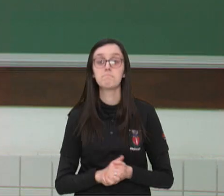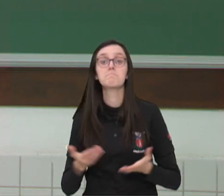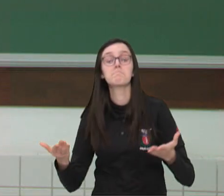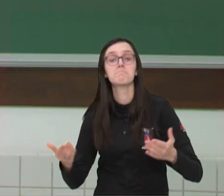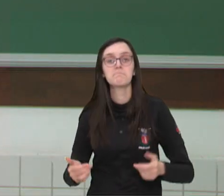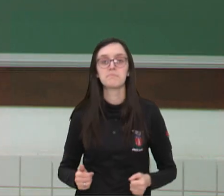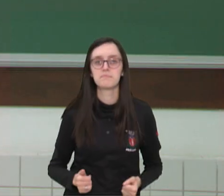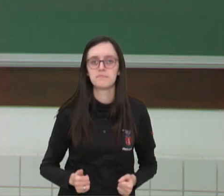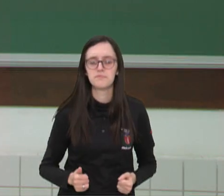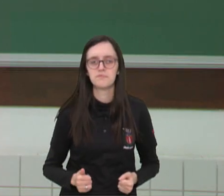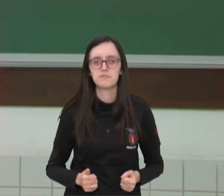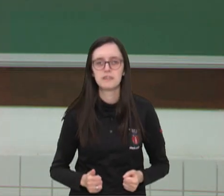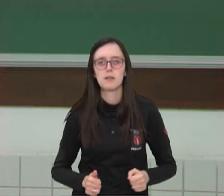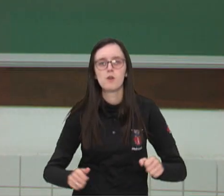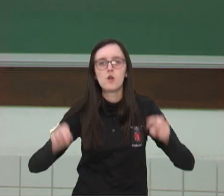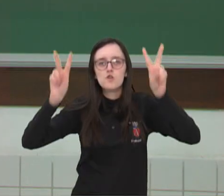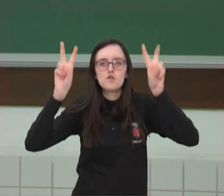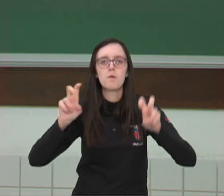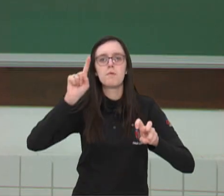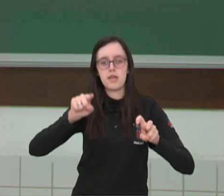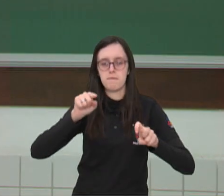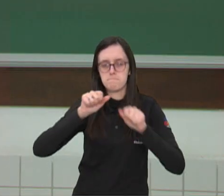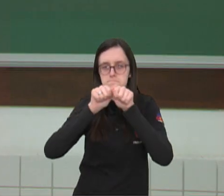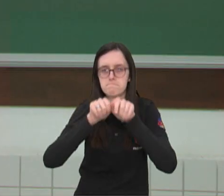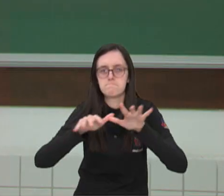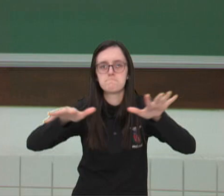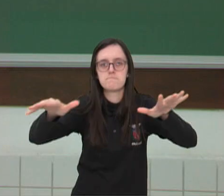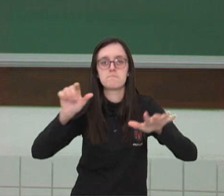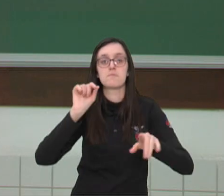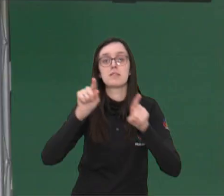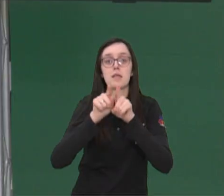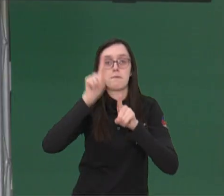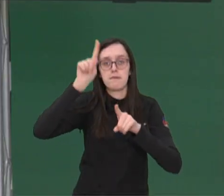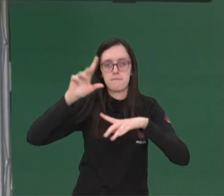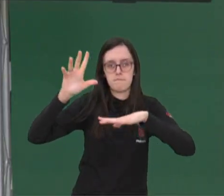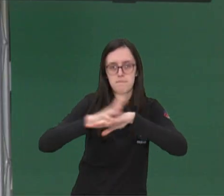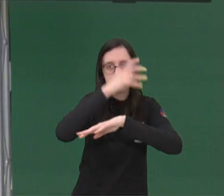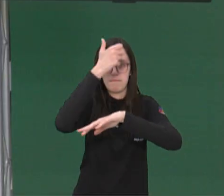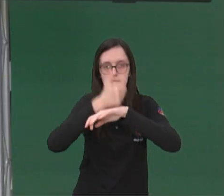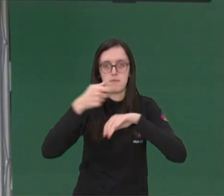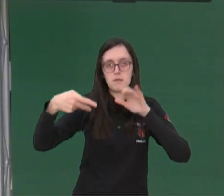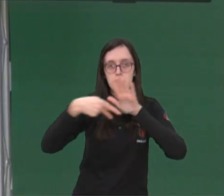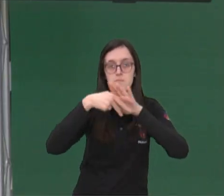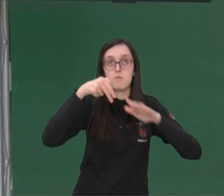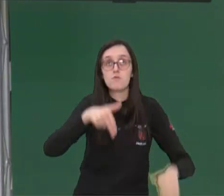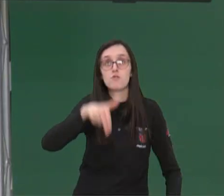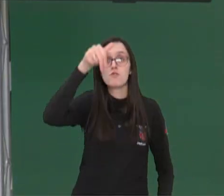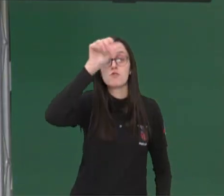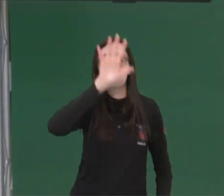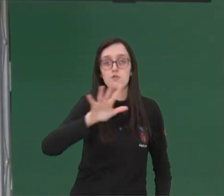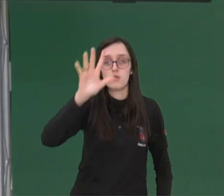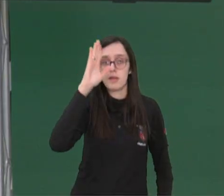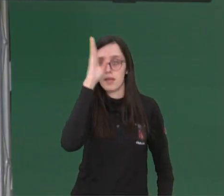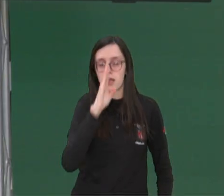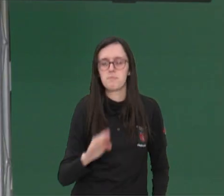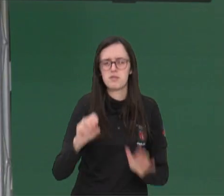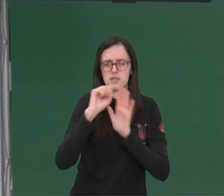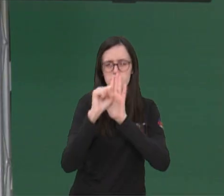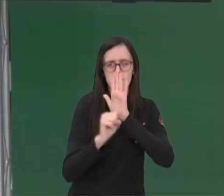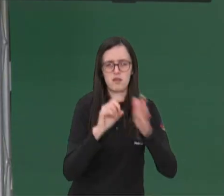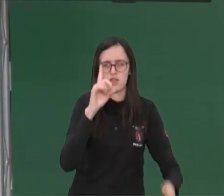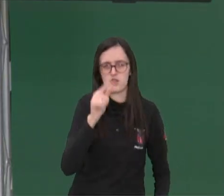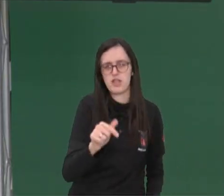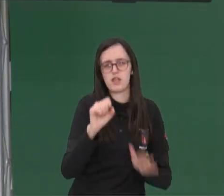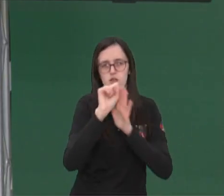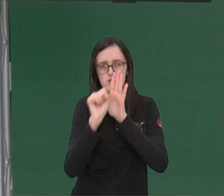E aí, com relação ao povoamento e colonização da região norte do Brasil nos séculos 17